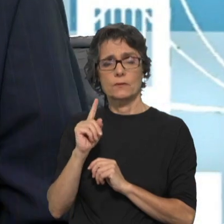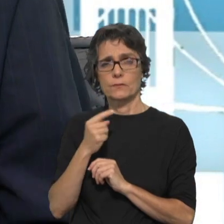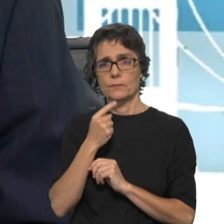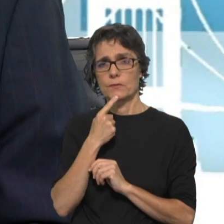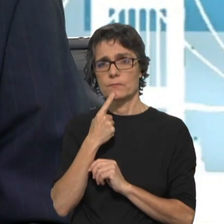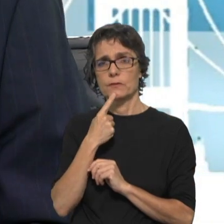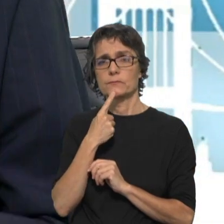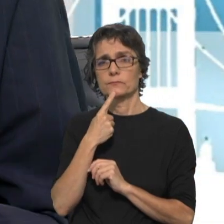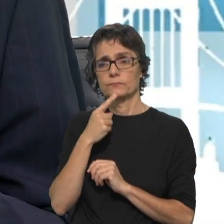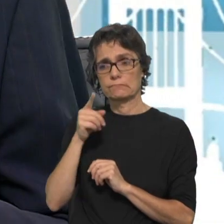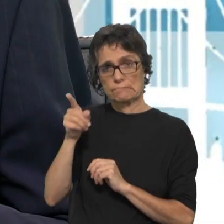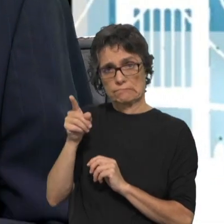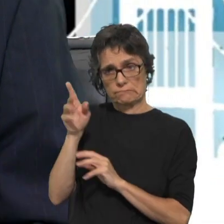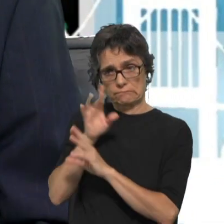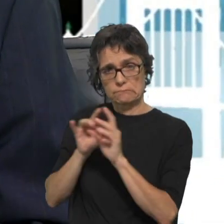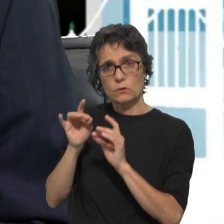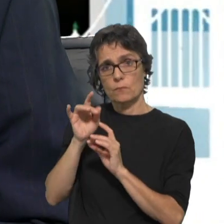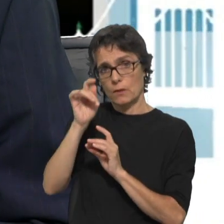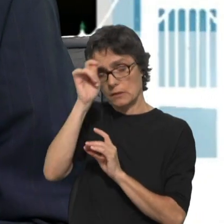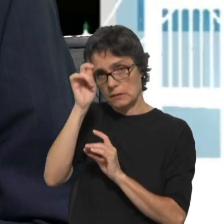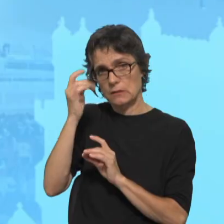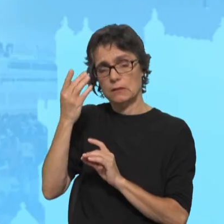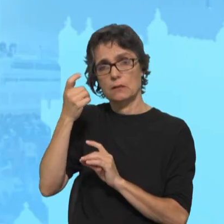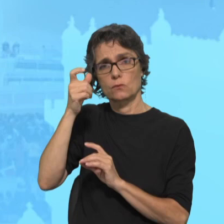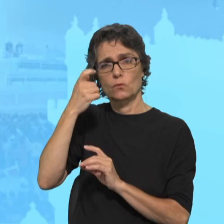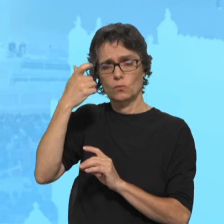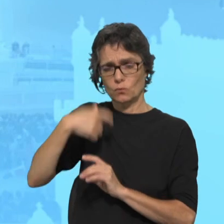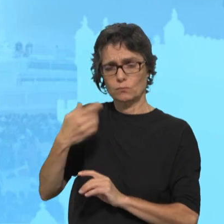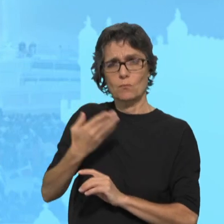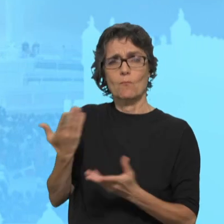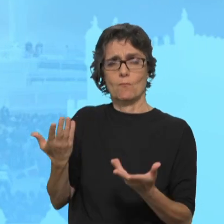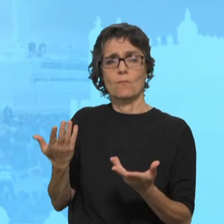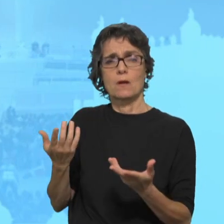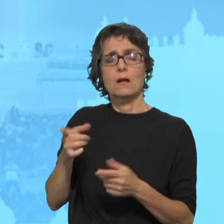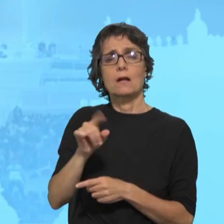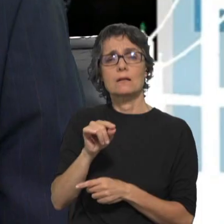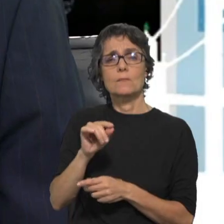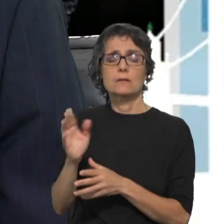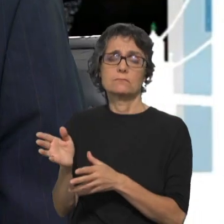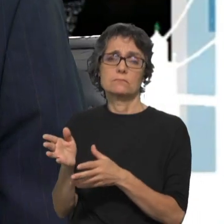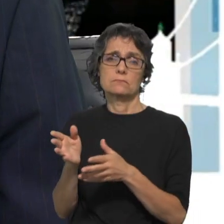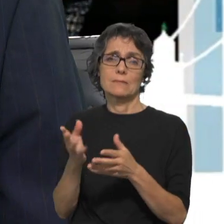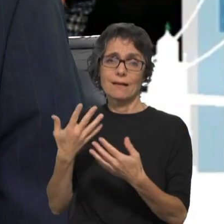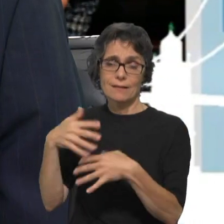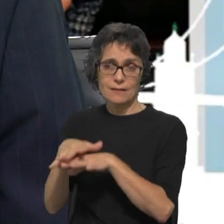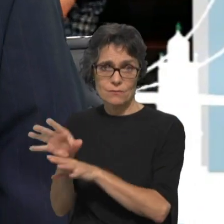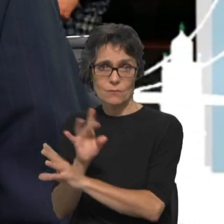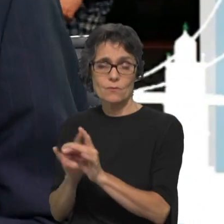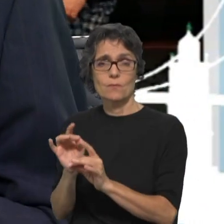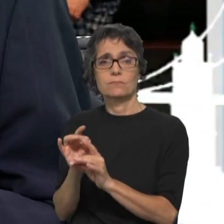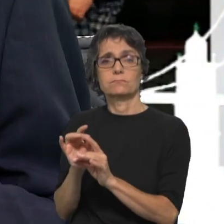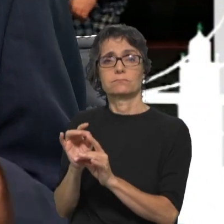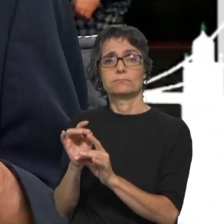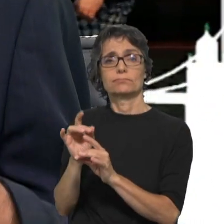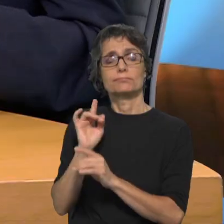que se respeitam os direitos humanos, foi, por exemplo, a integração no Conselho da Europa, que ocorreu antes até da integração na Comunidade Económica Europeia, não é? Às